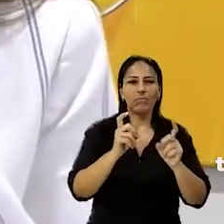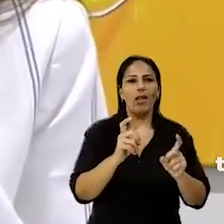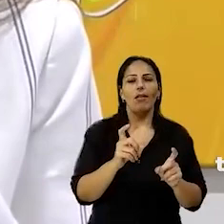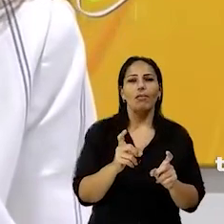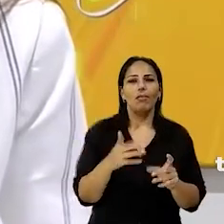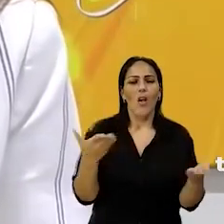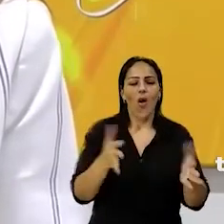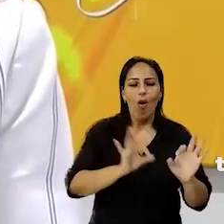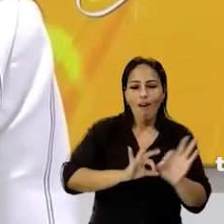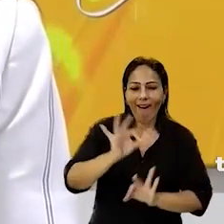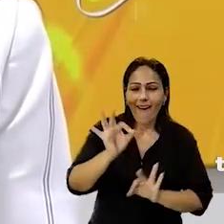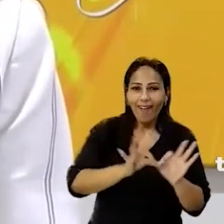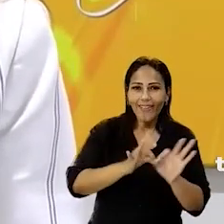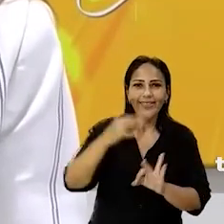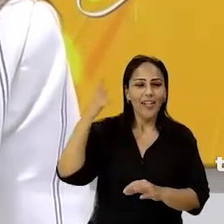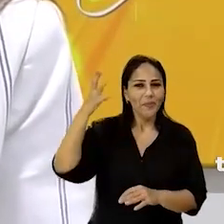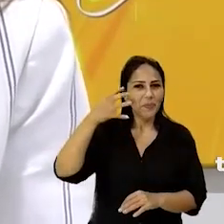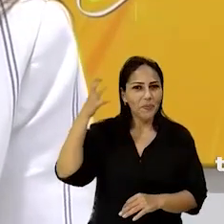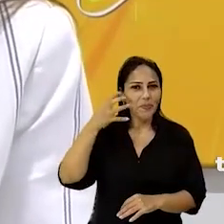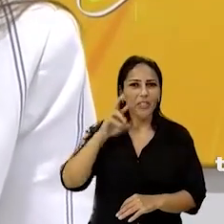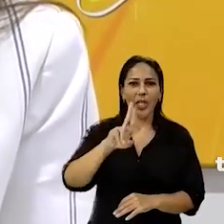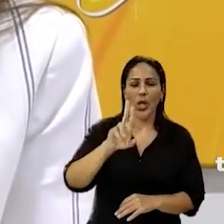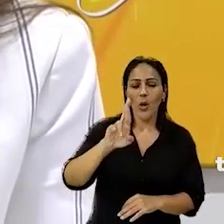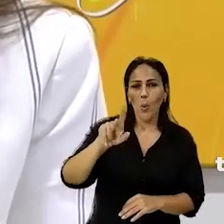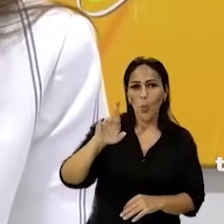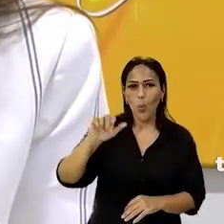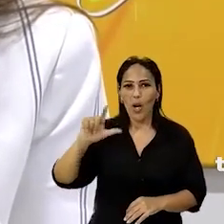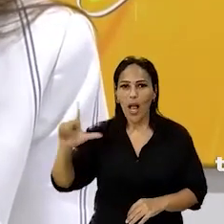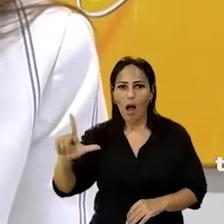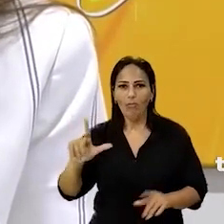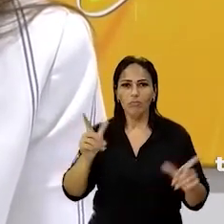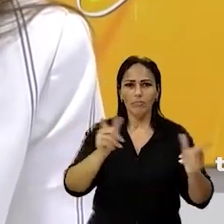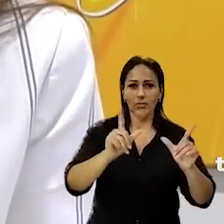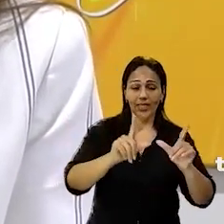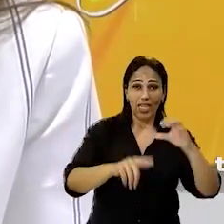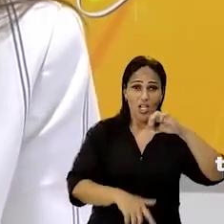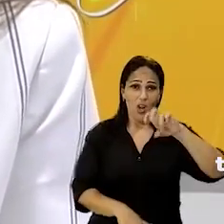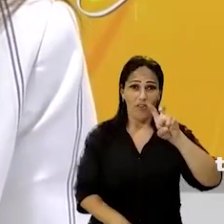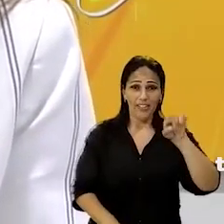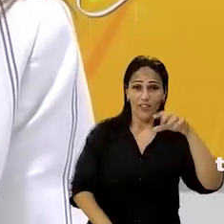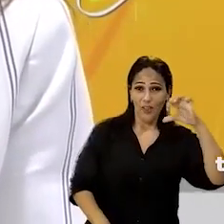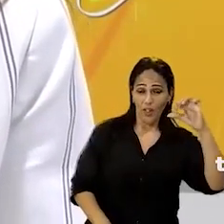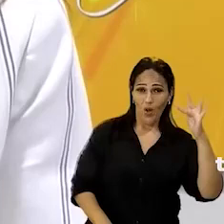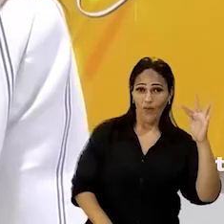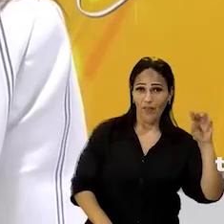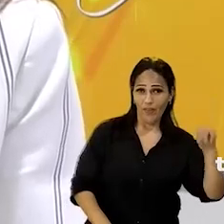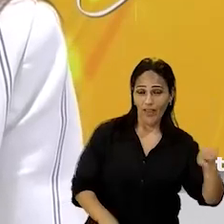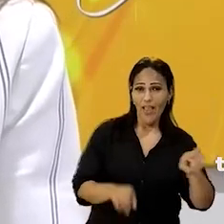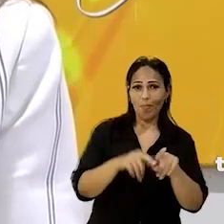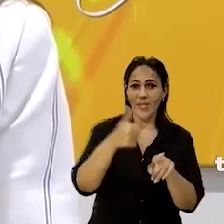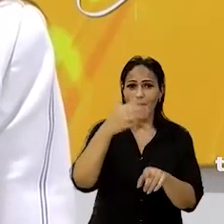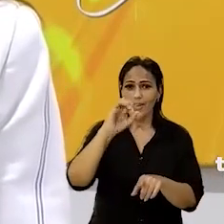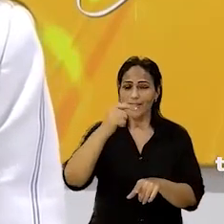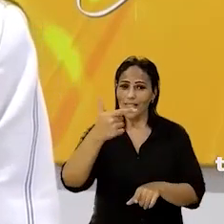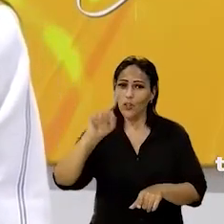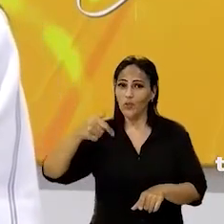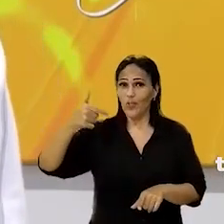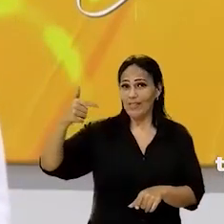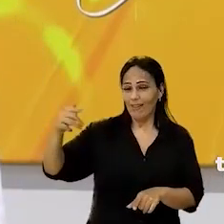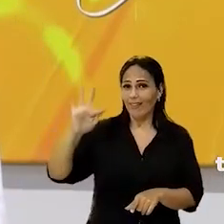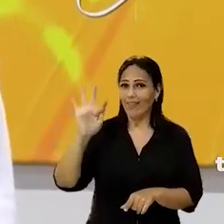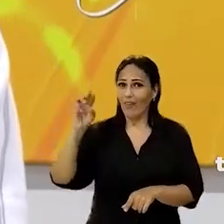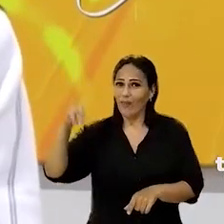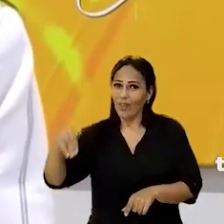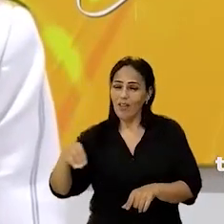promovido pelo Sistema Rural de Comunicação, transmitido pela 95,9 FM, 102,7